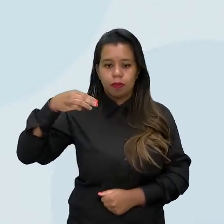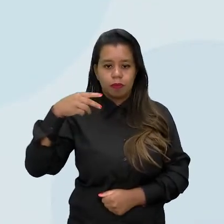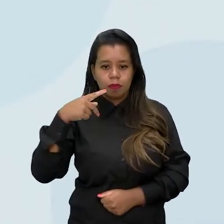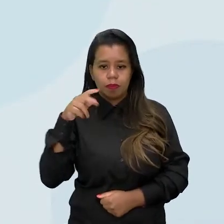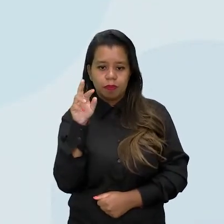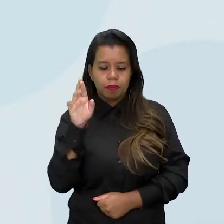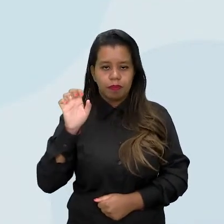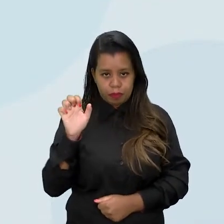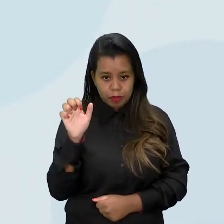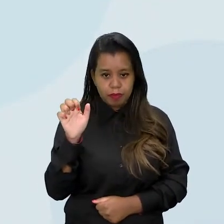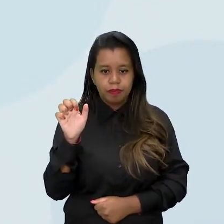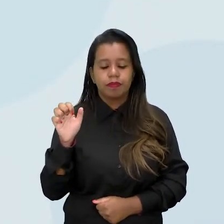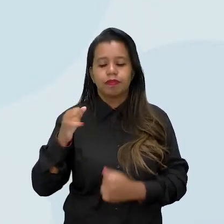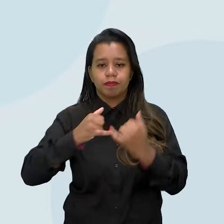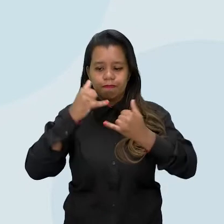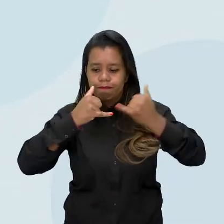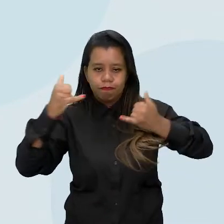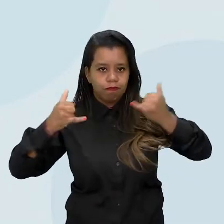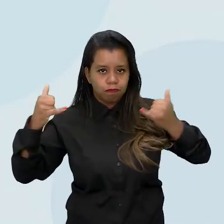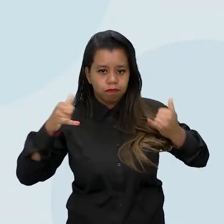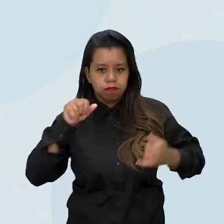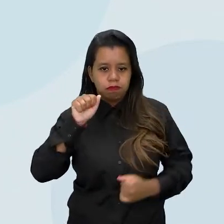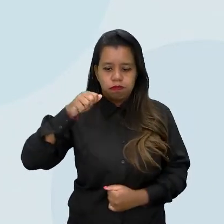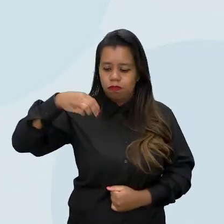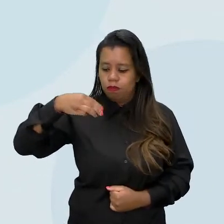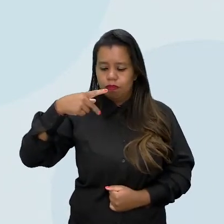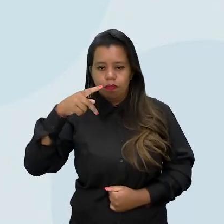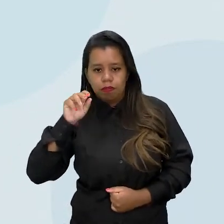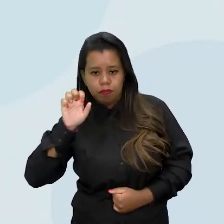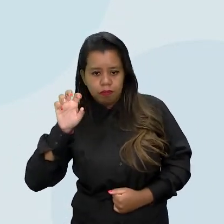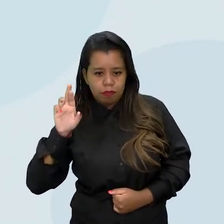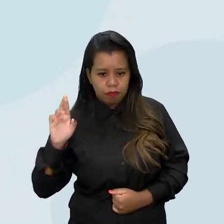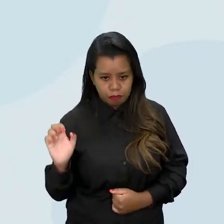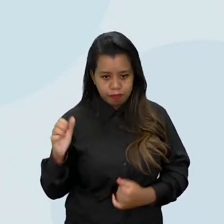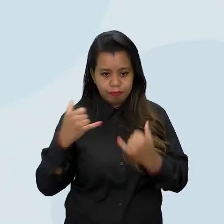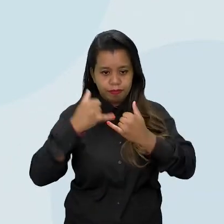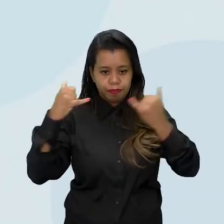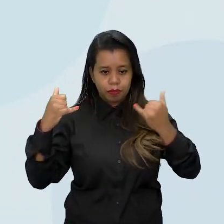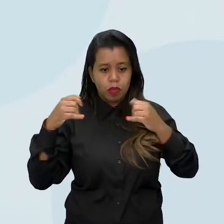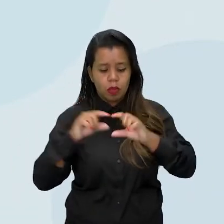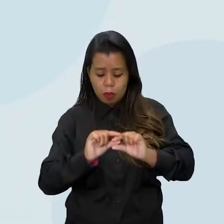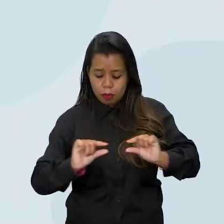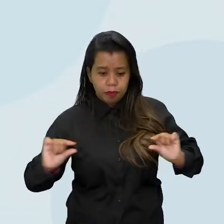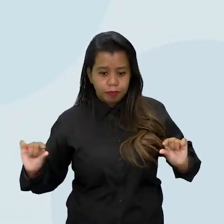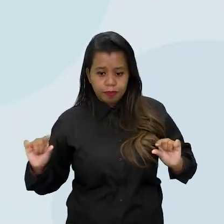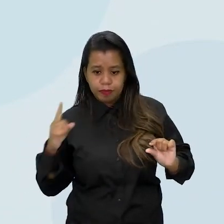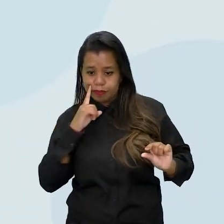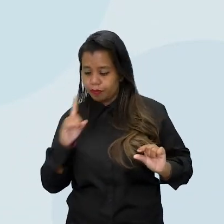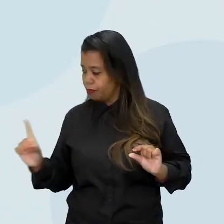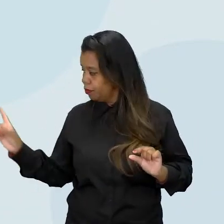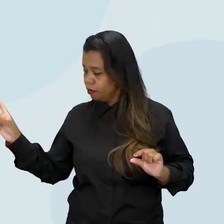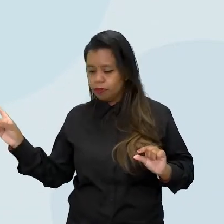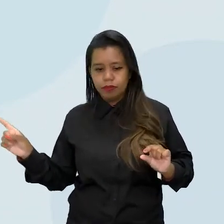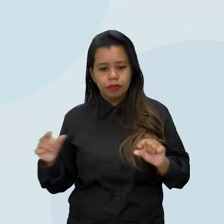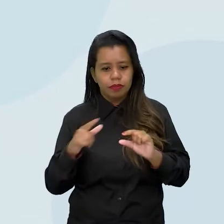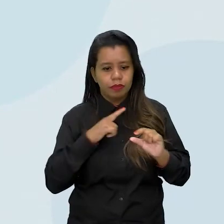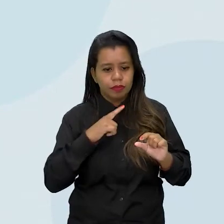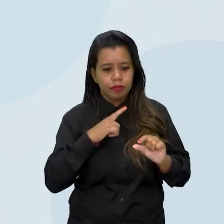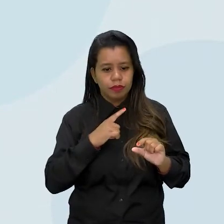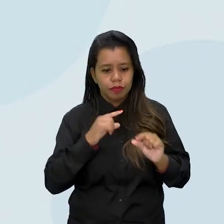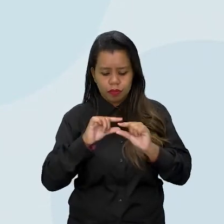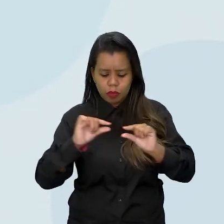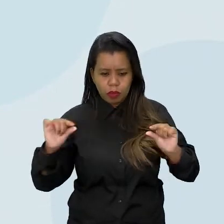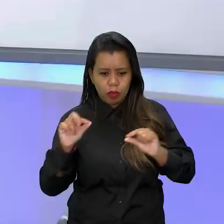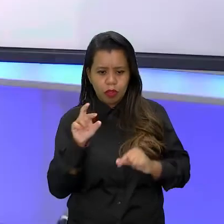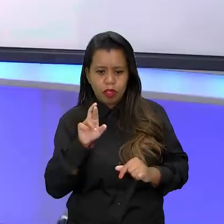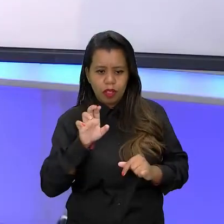É o ampere para a corrente elétrica. E aqui embaixo a gente tem um resistor, que é O que é um resistor?